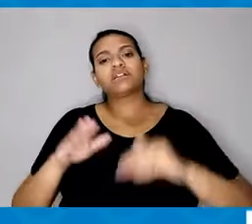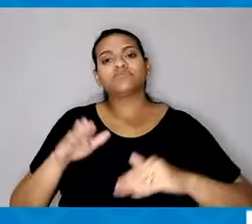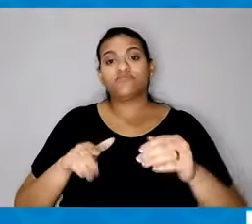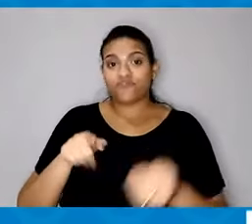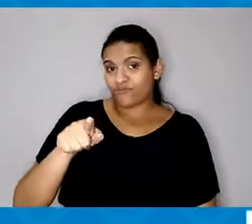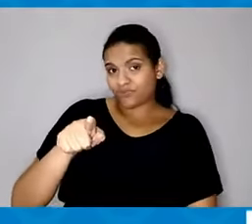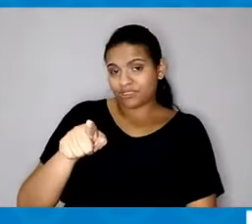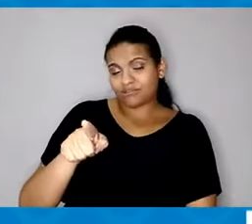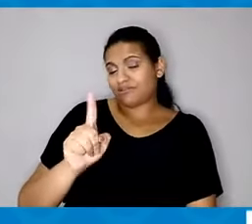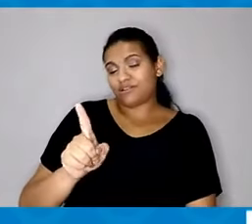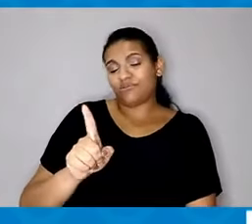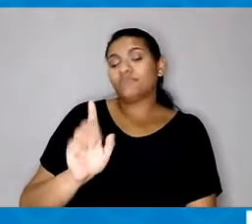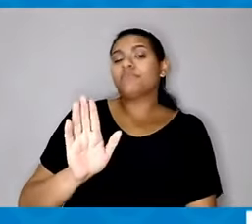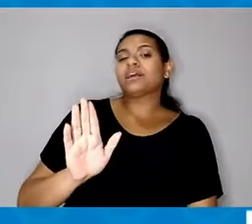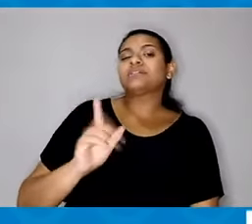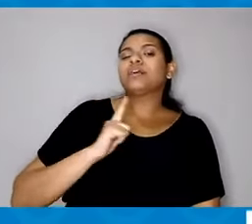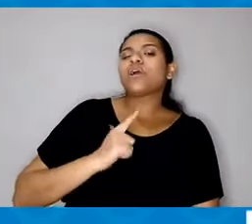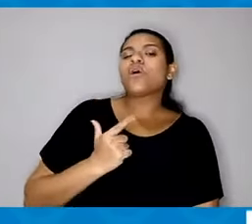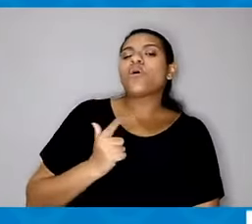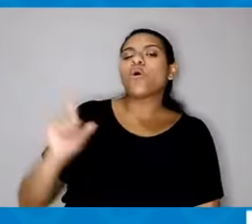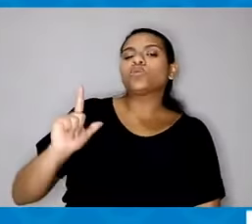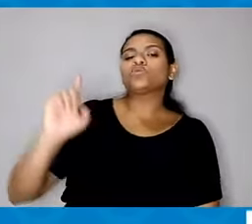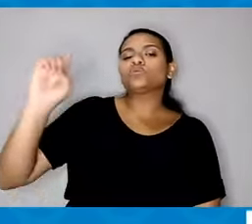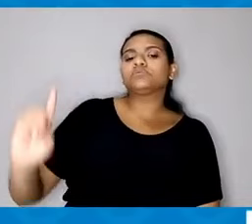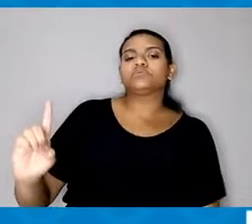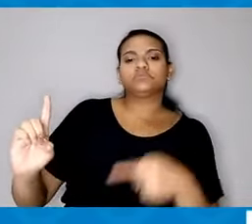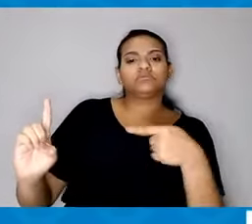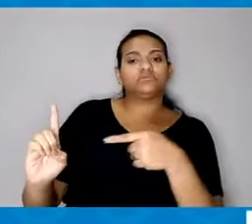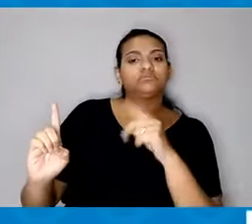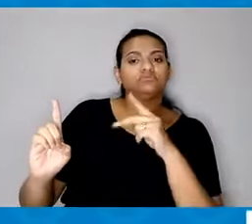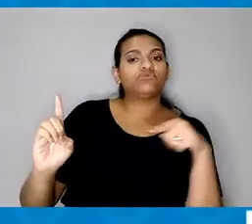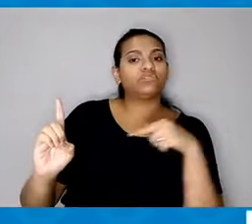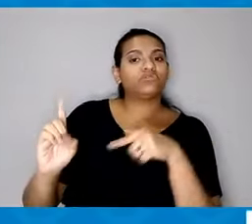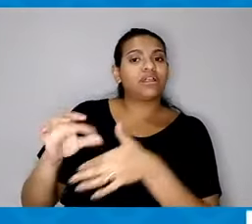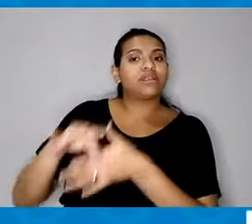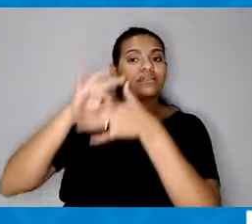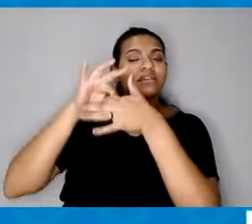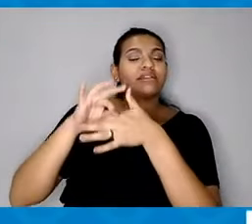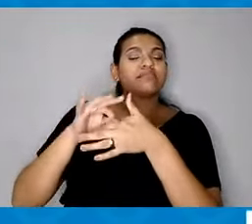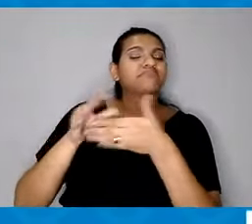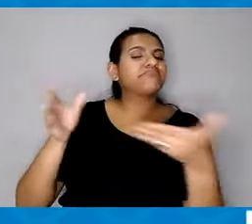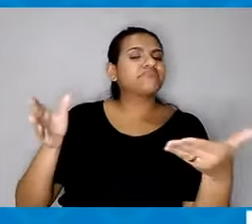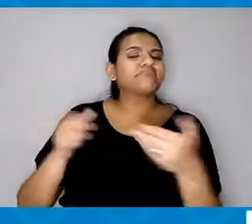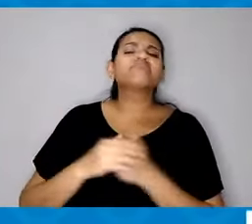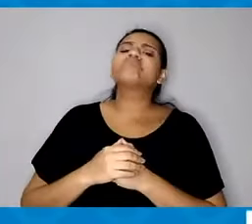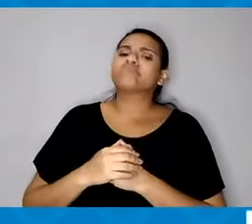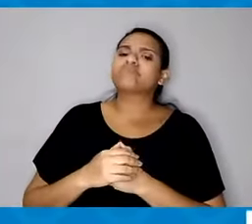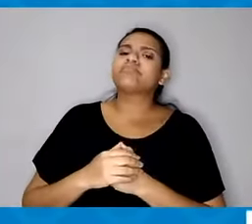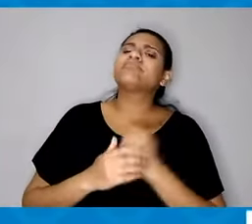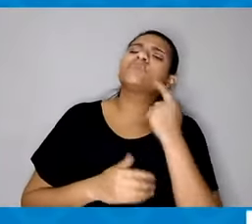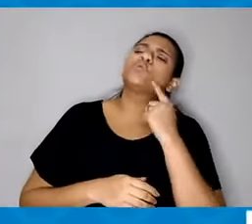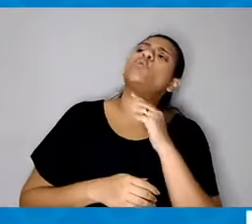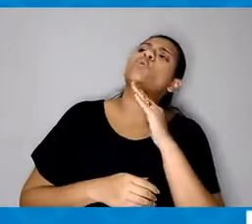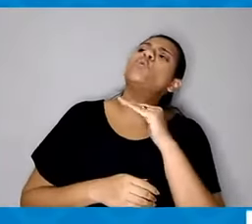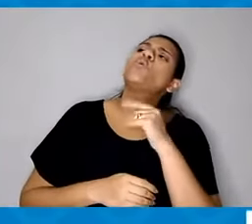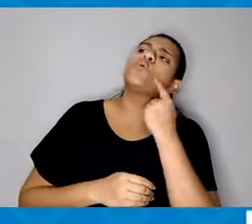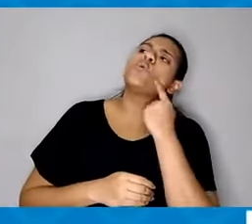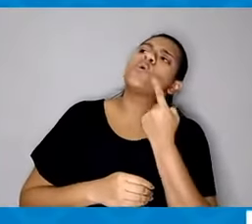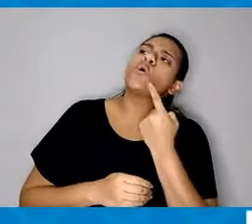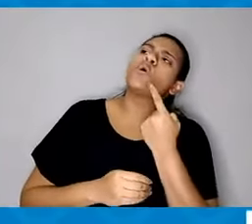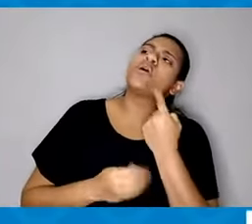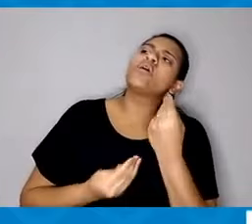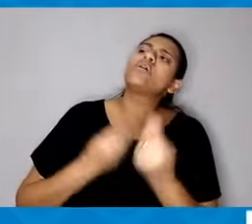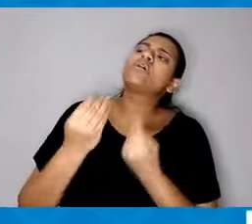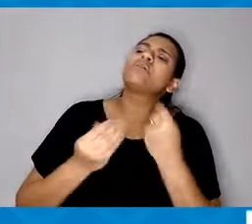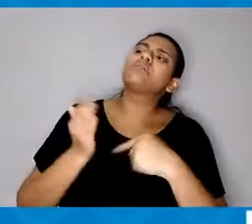na escola que lidera esse processo. Só, galera, vamos fazer mais coisas em colaboração, porque tem essas evidências aqui, se feito dessa forma.